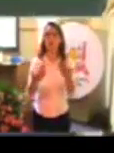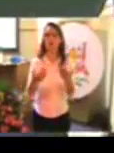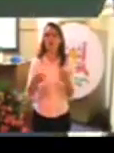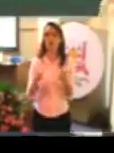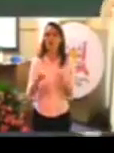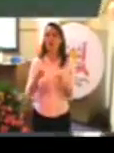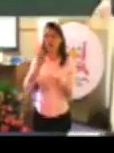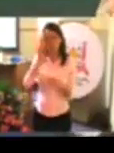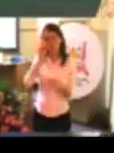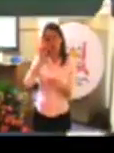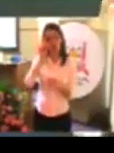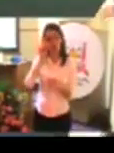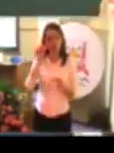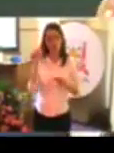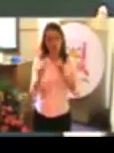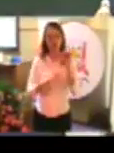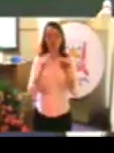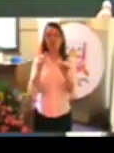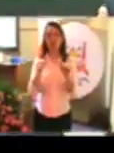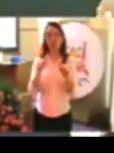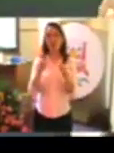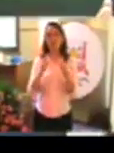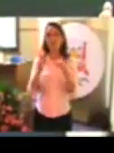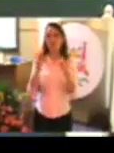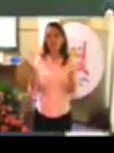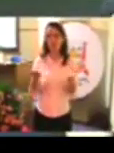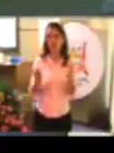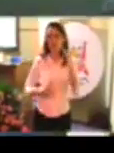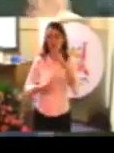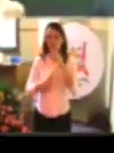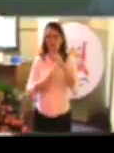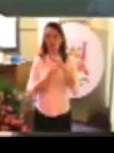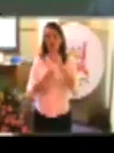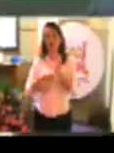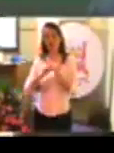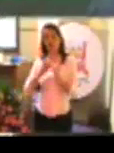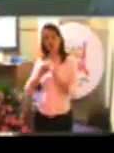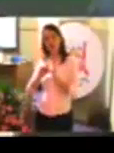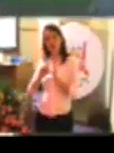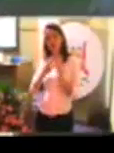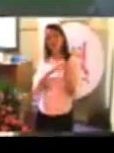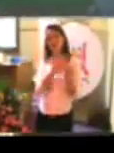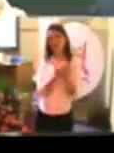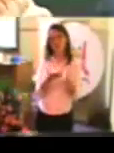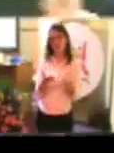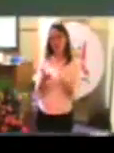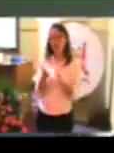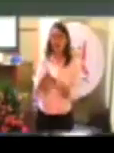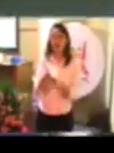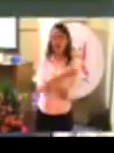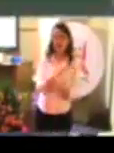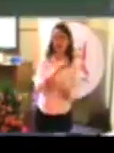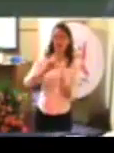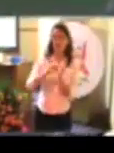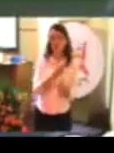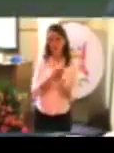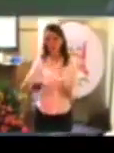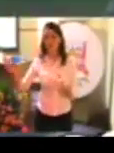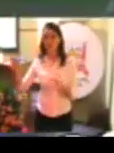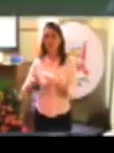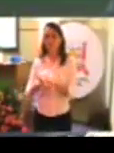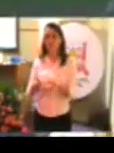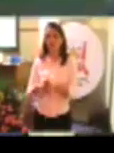Câmara, a história da Câmara Municipal de Criciúma vai ser contada antes da criação da escola e após a criação da